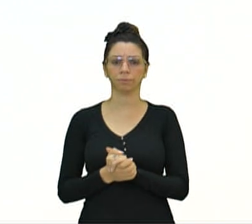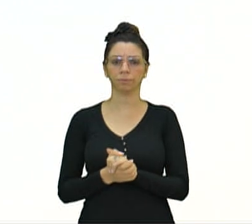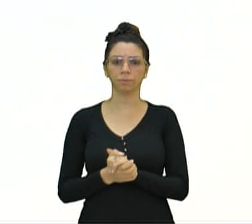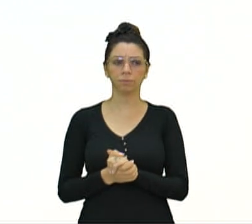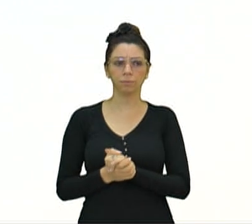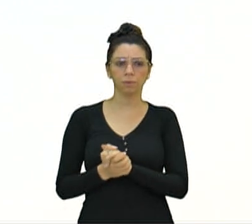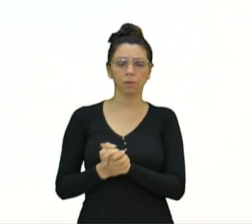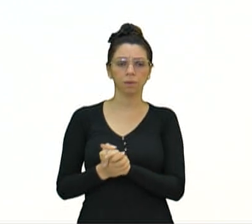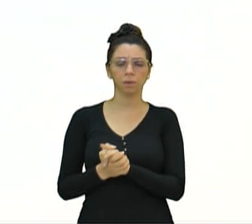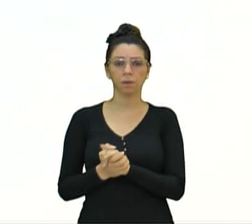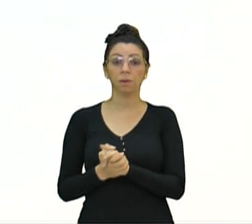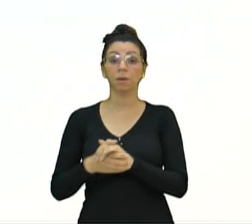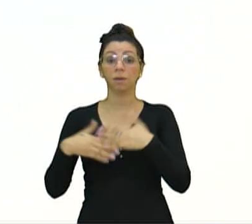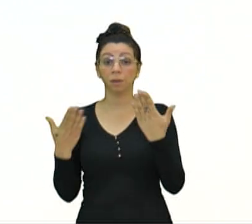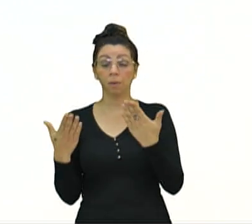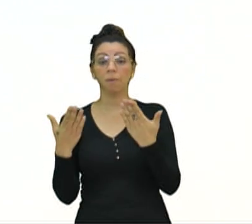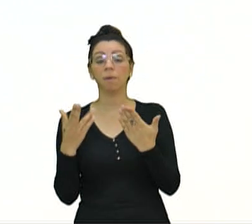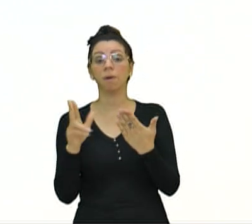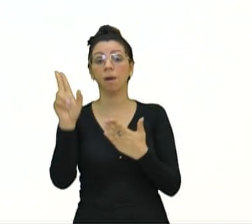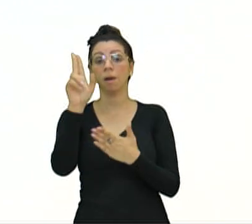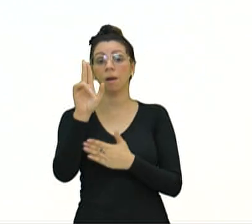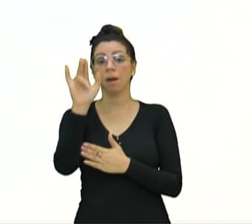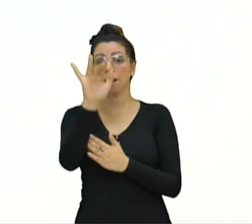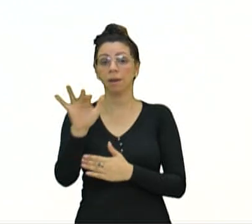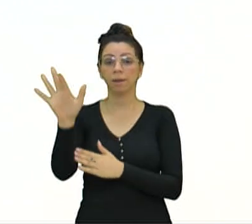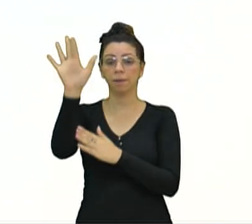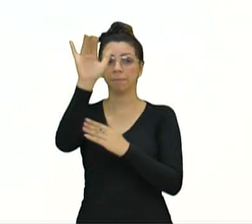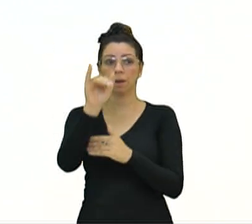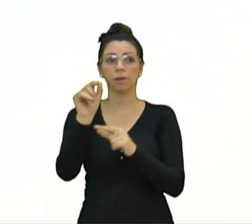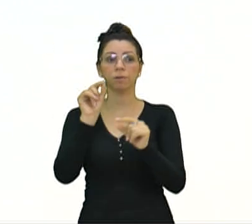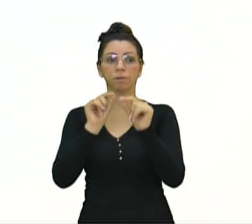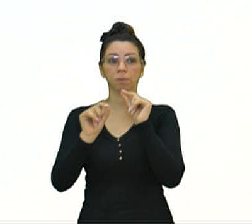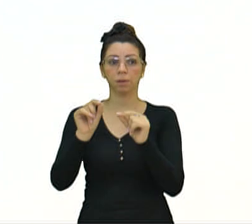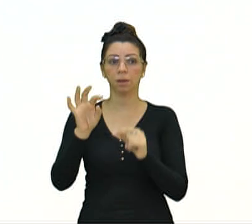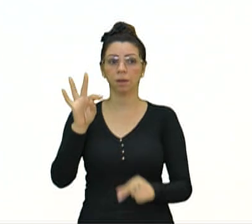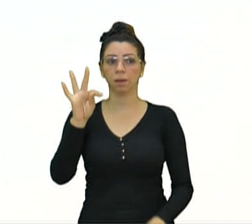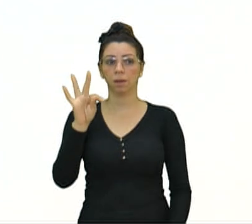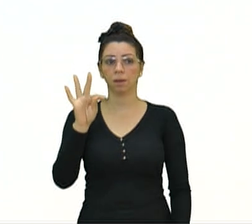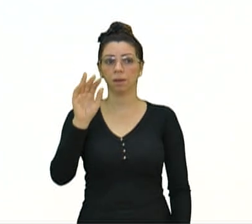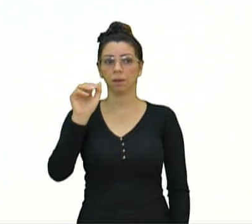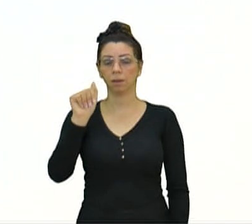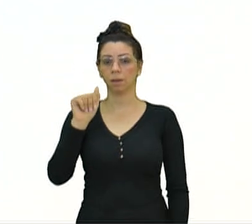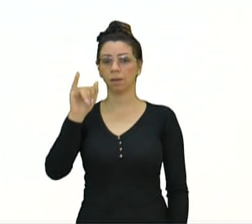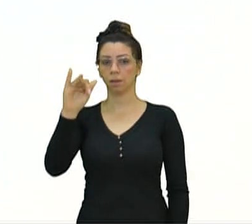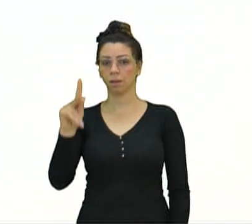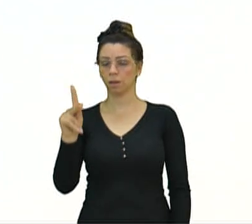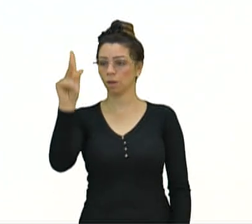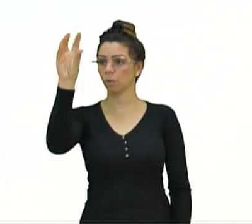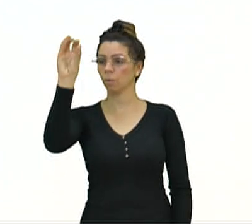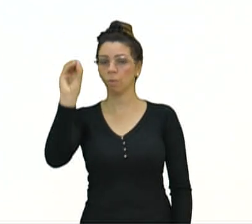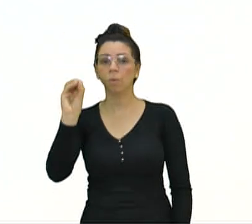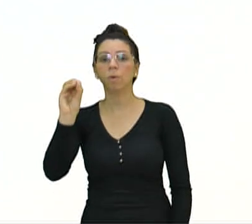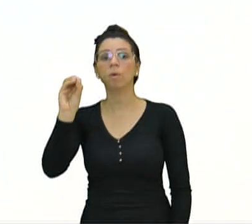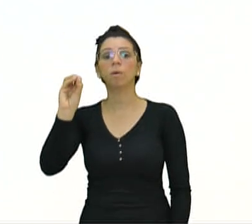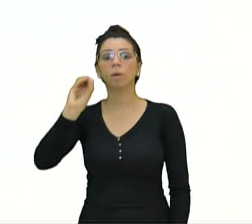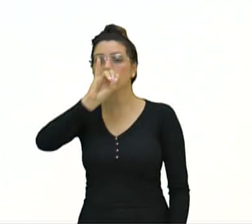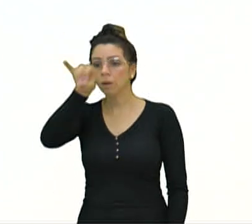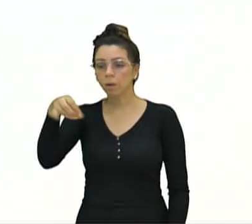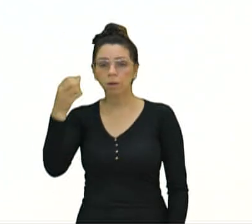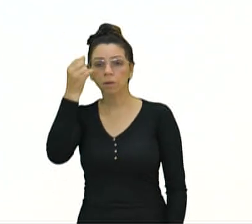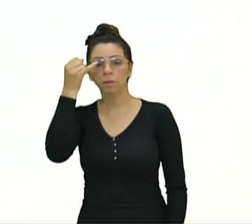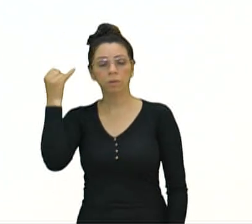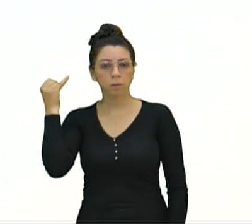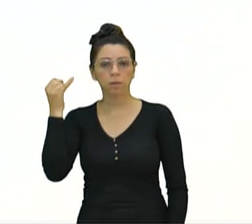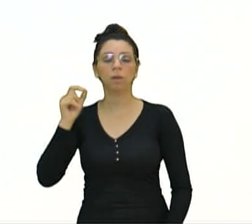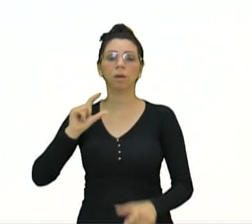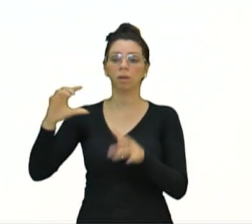A imagem anterior trata-se do taiko, que tem tambores japoneses, e a história do taiko está ligada ao